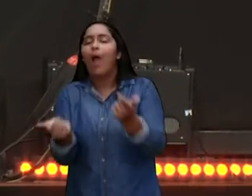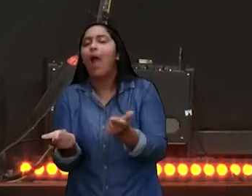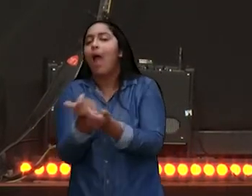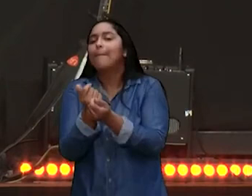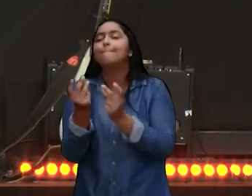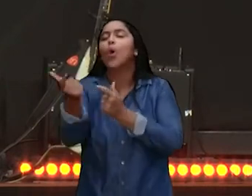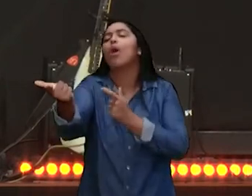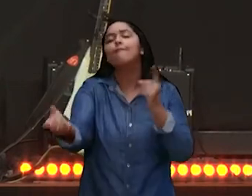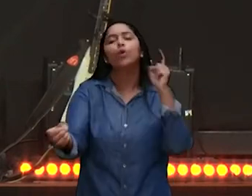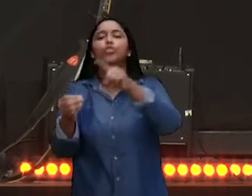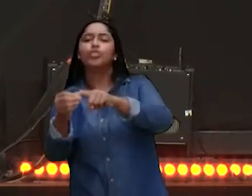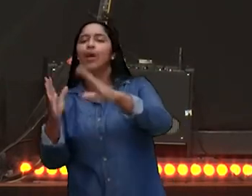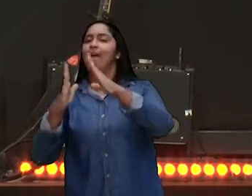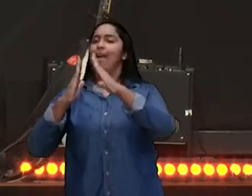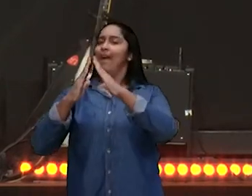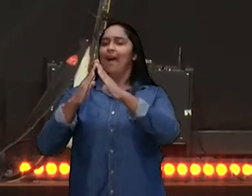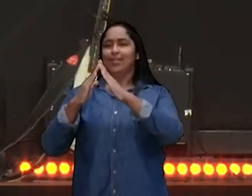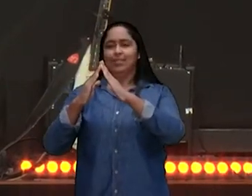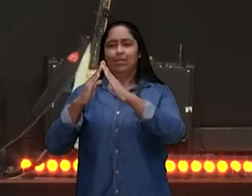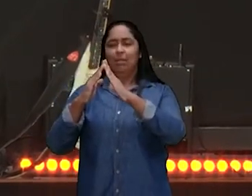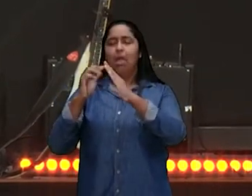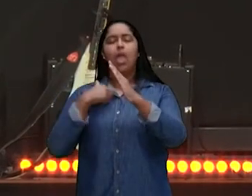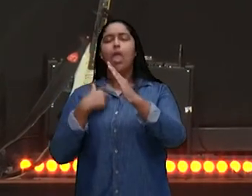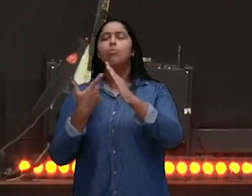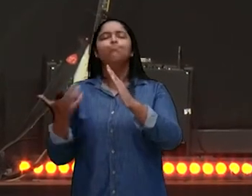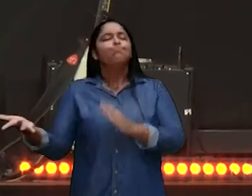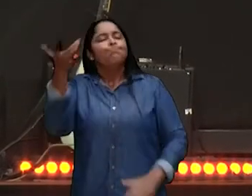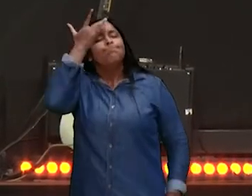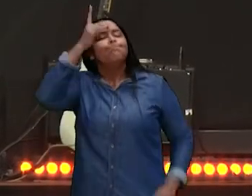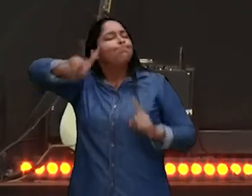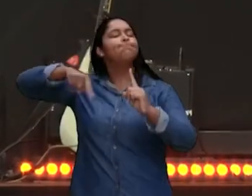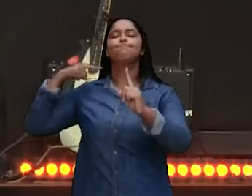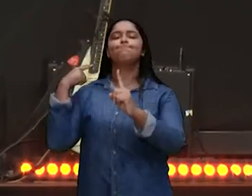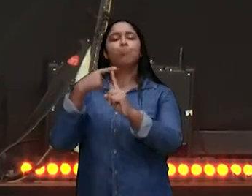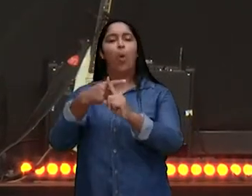Deus falou comigo a partir de hoje dizer ou aquele problema resolvi